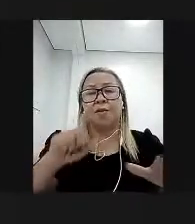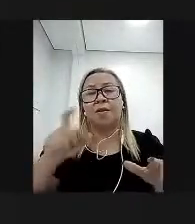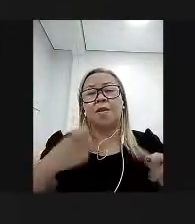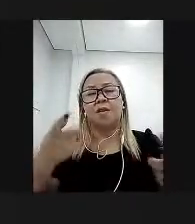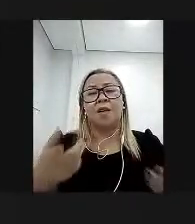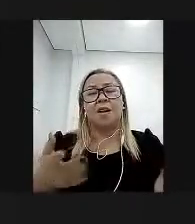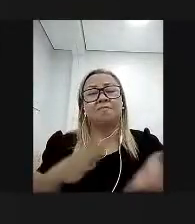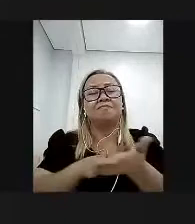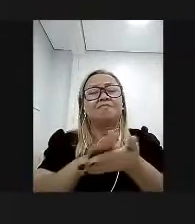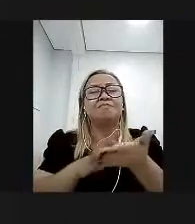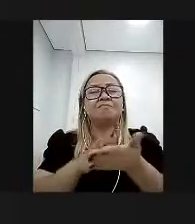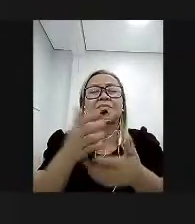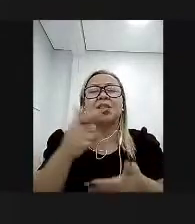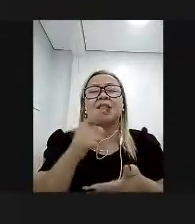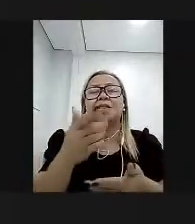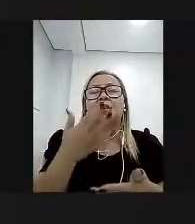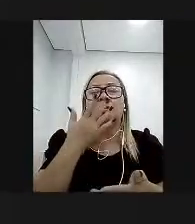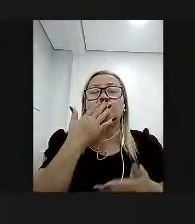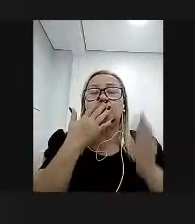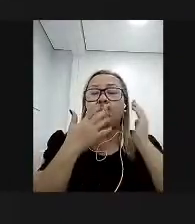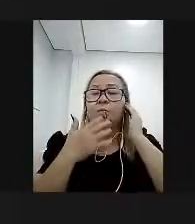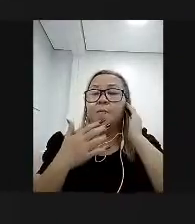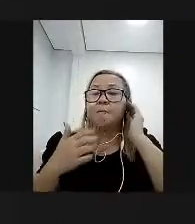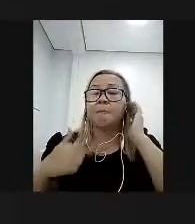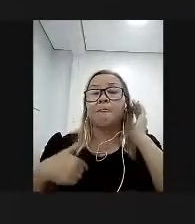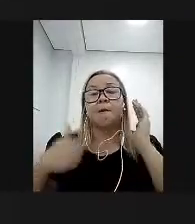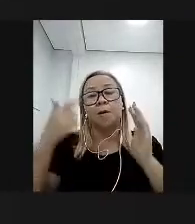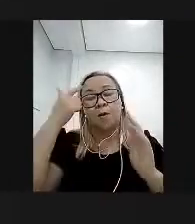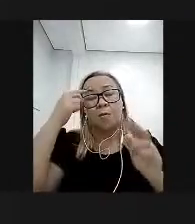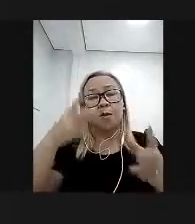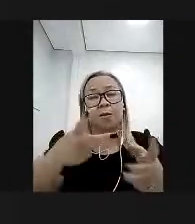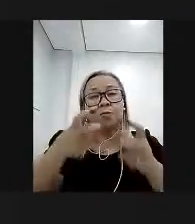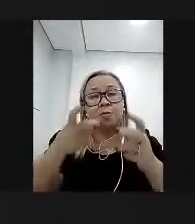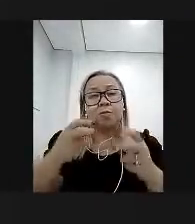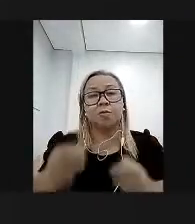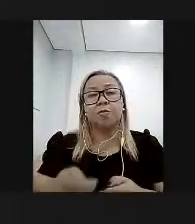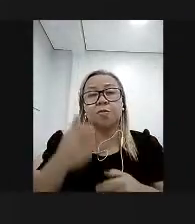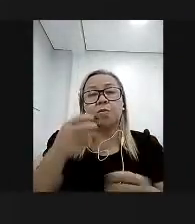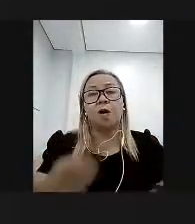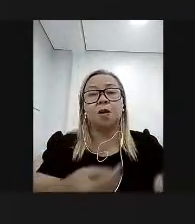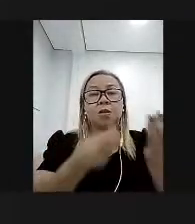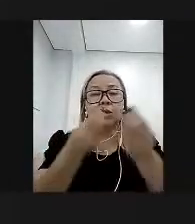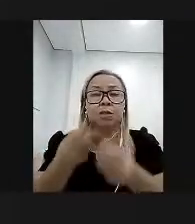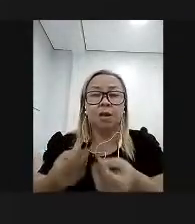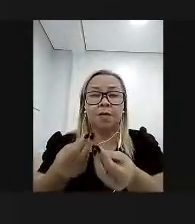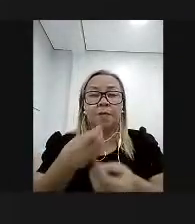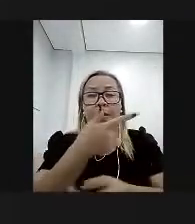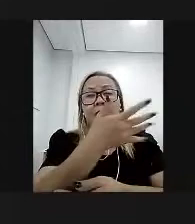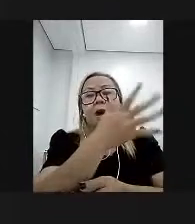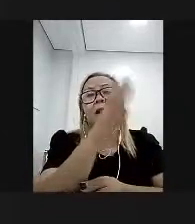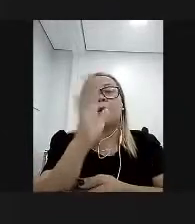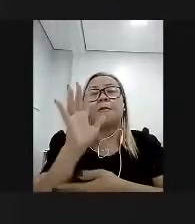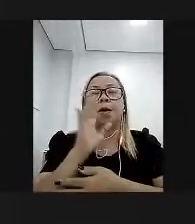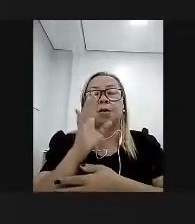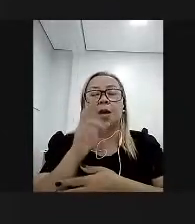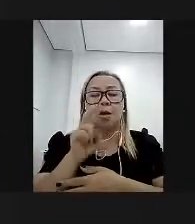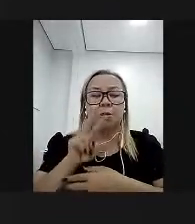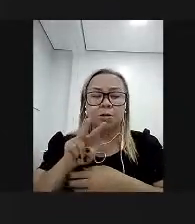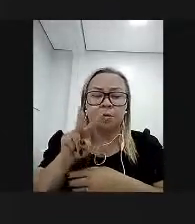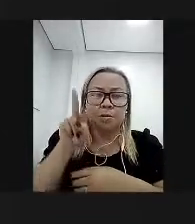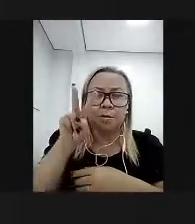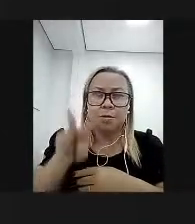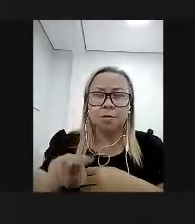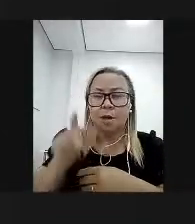caso, o espelhamento é uma noção assim, de quase que vão devolver a paisagem ao espectador. O